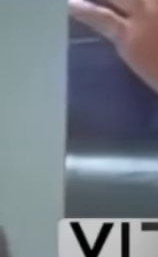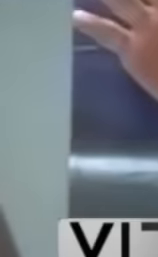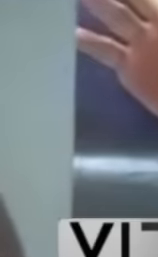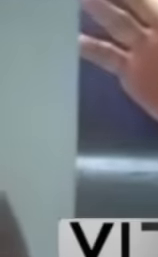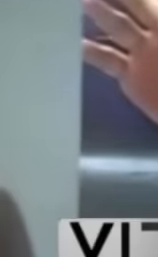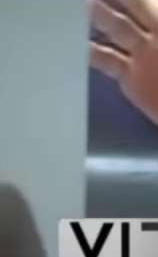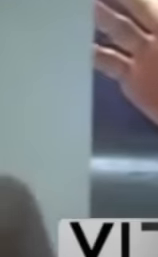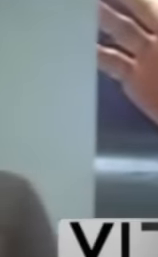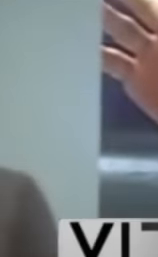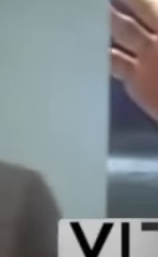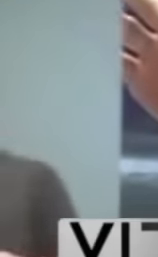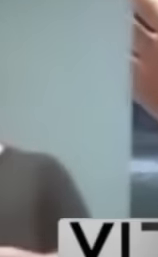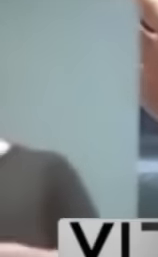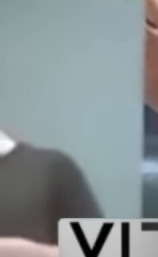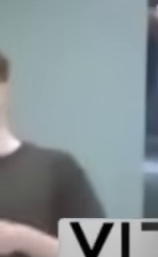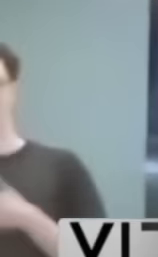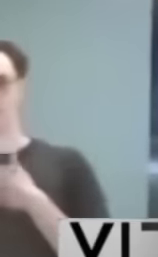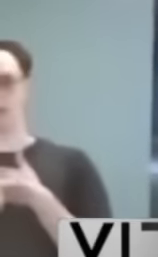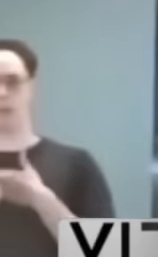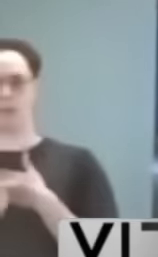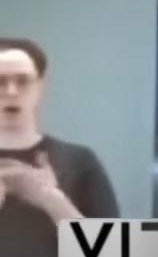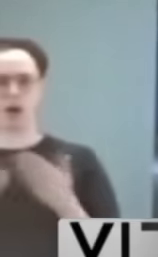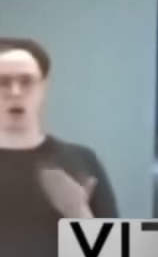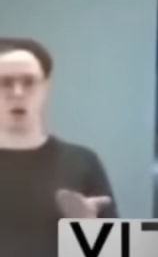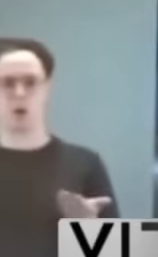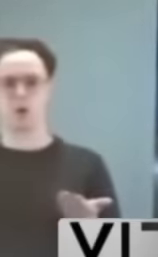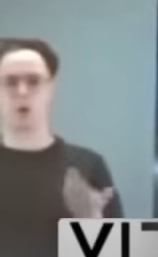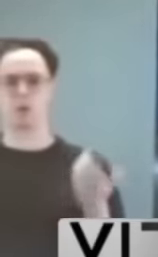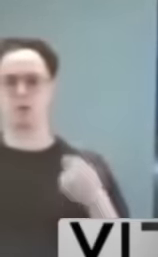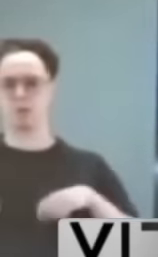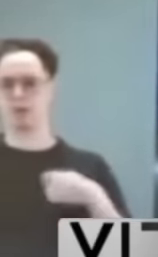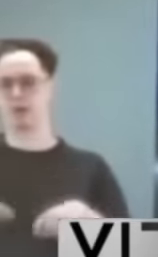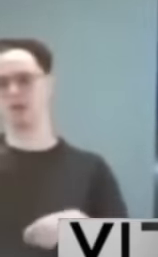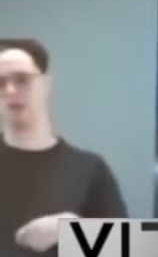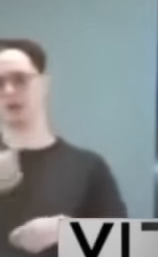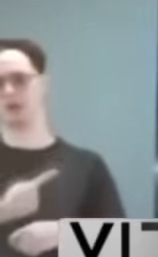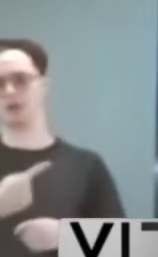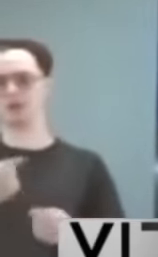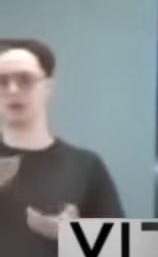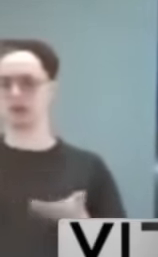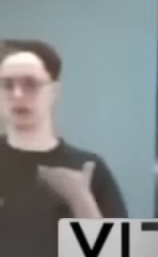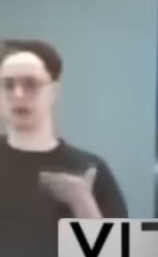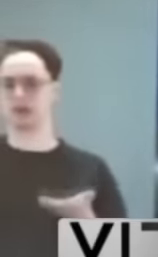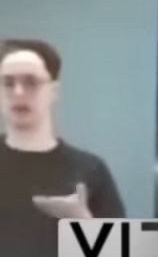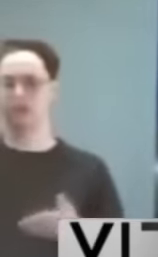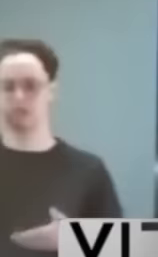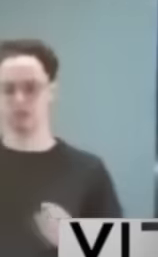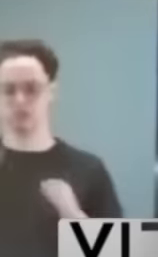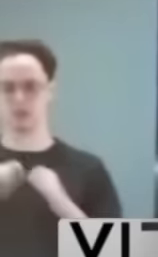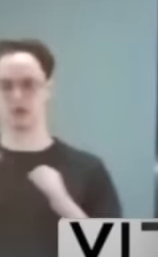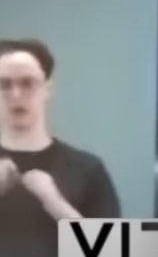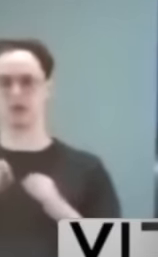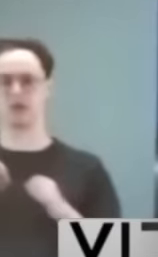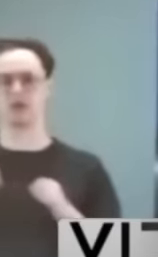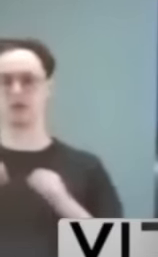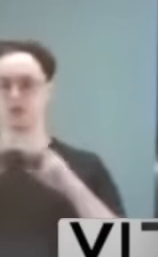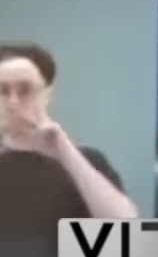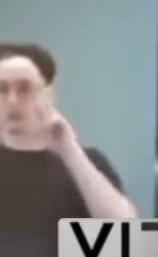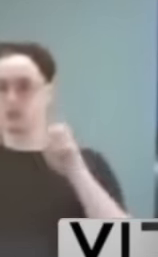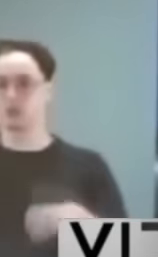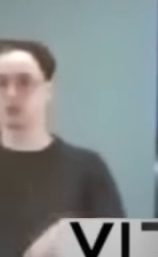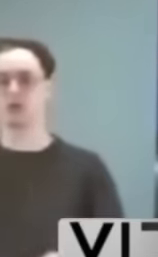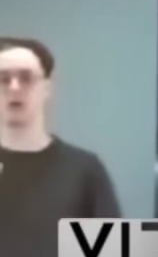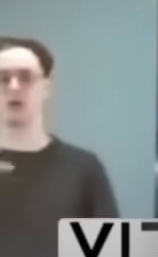de papéis e é preciso que se faça meia culpa também com relação e ao Parlamento agora